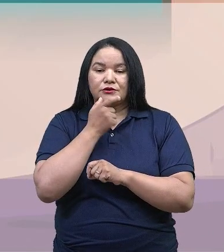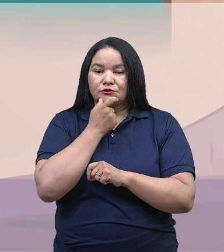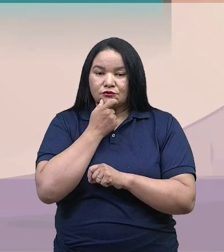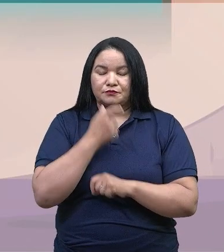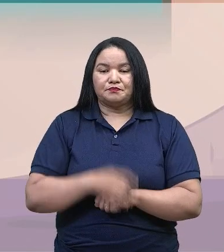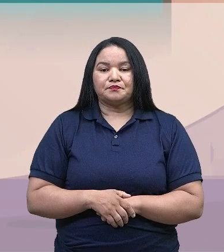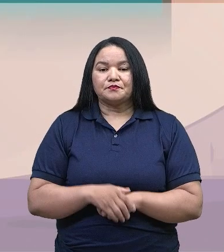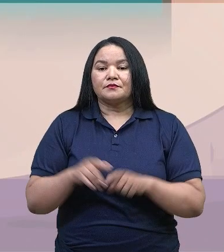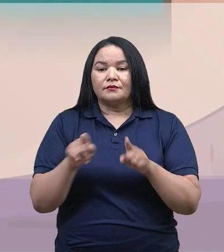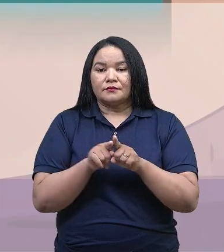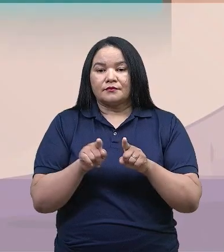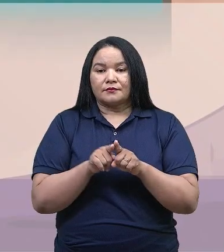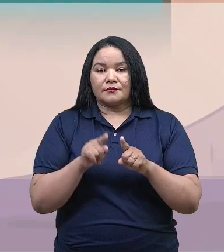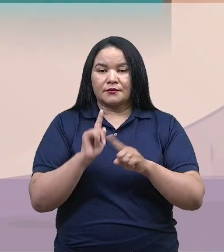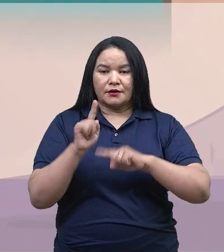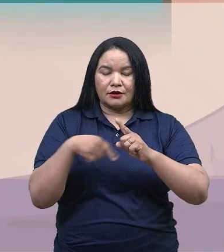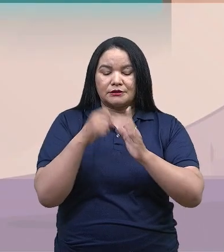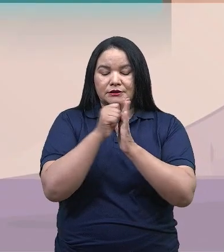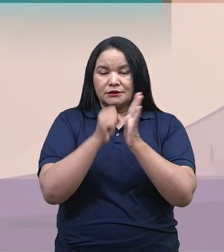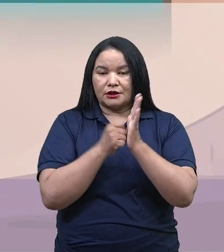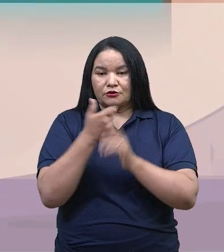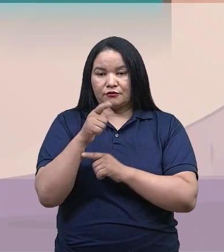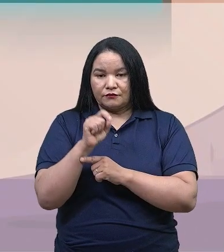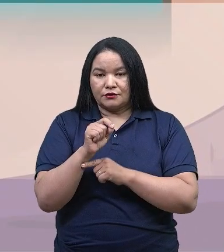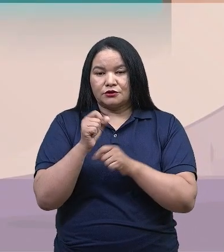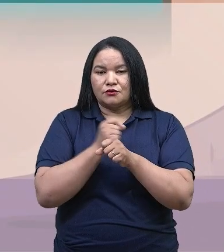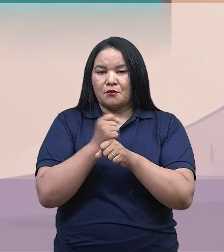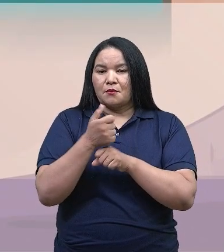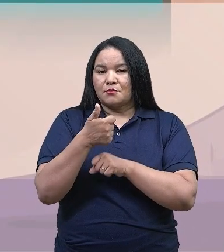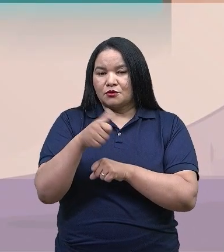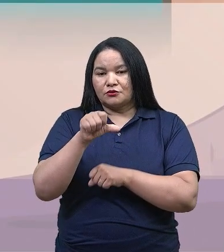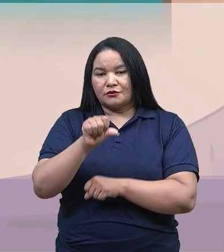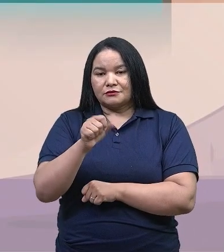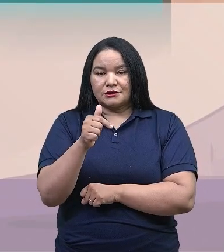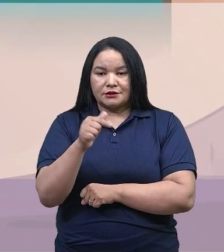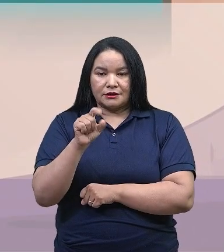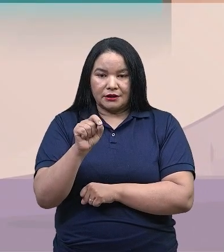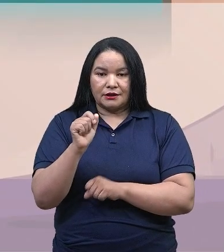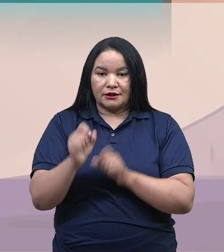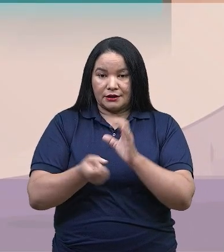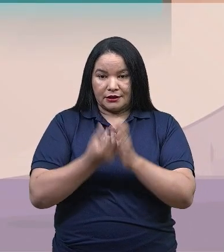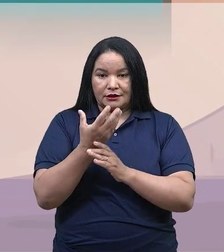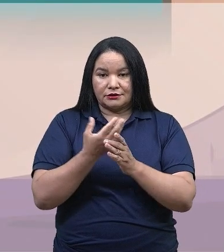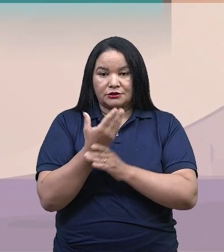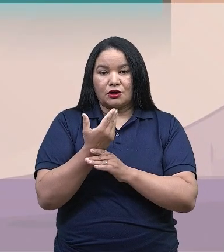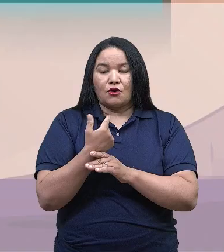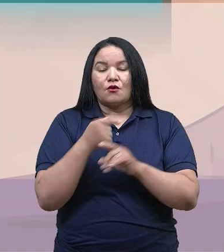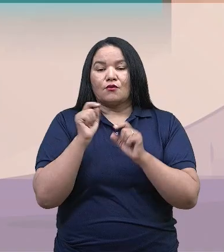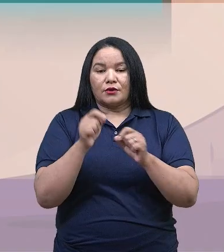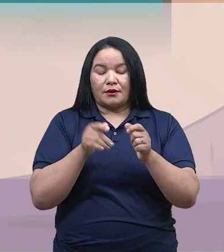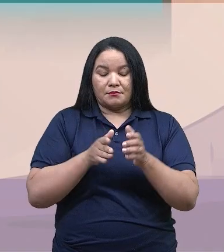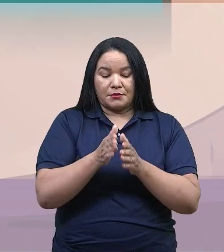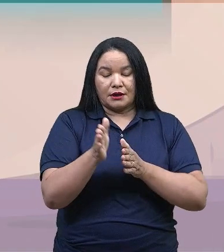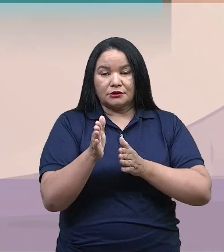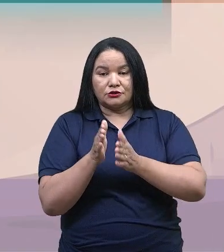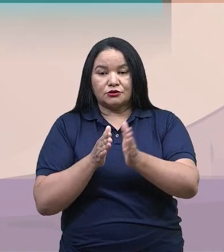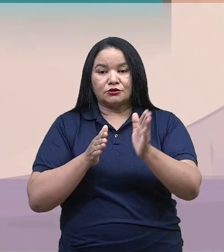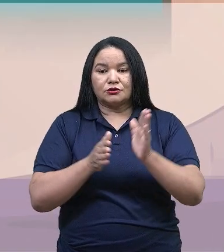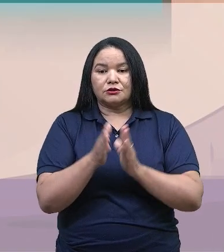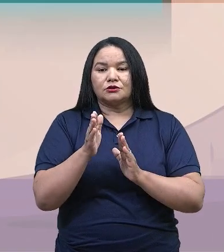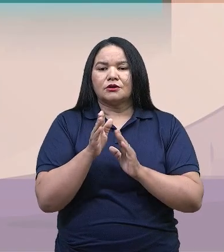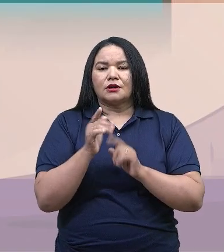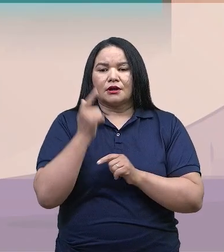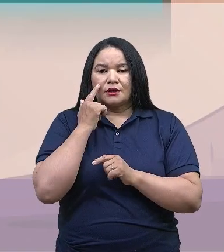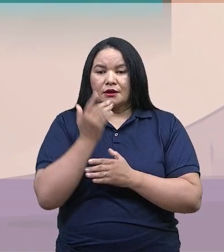diversificou ainda mais. Ali na década de 1970, a gente teve a criação do rollerblade, o patins inline,